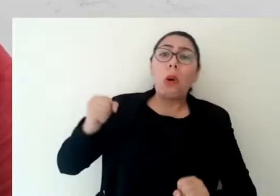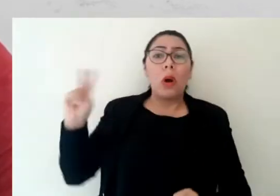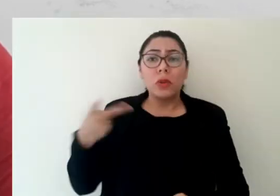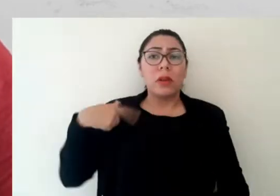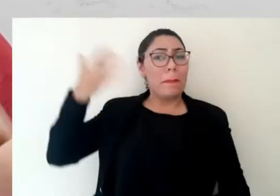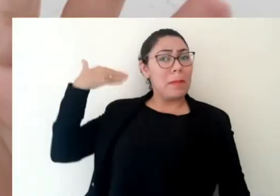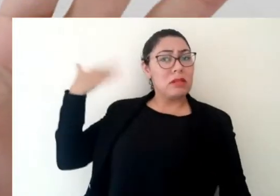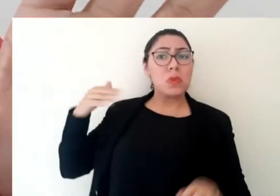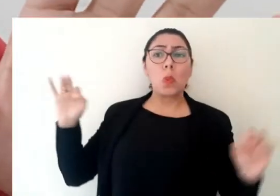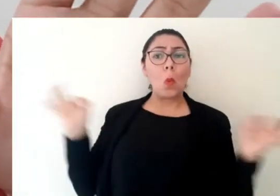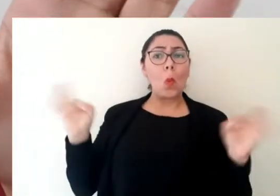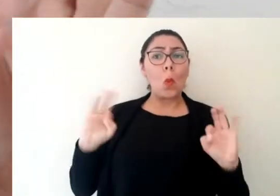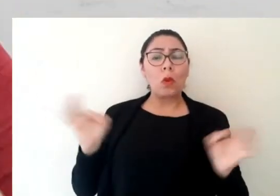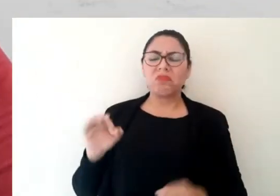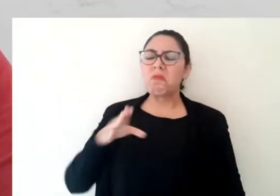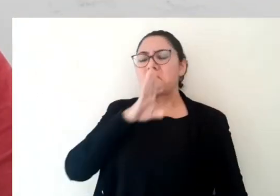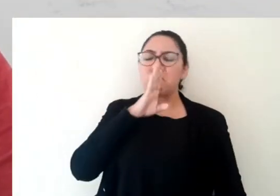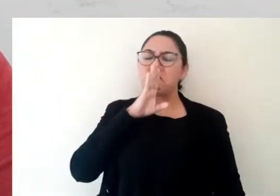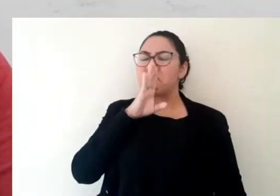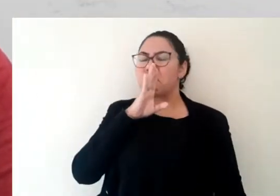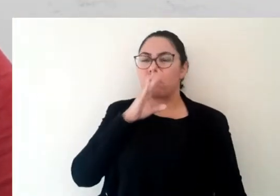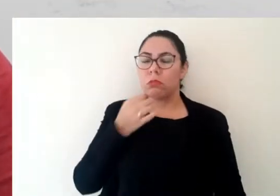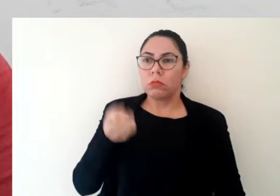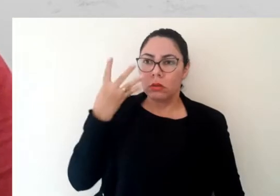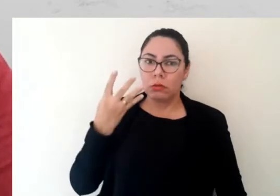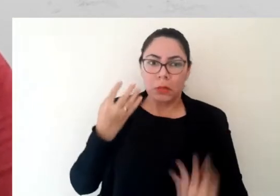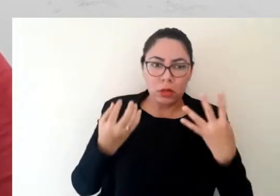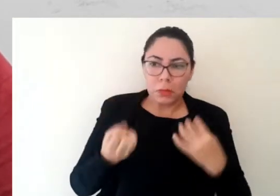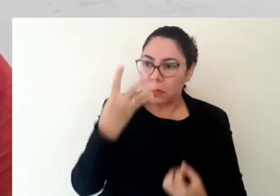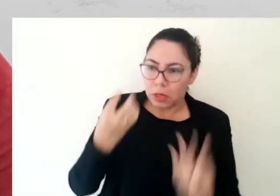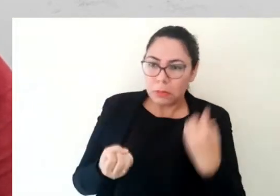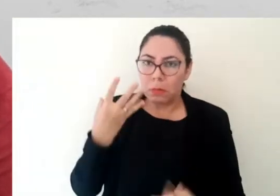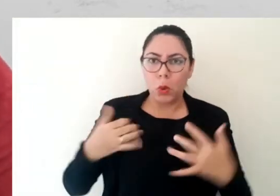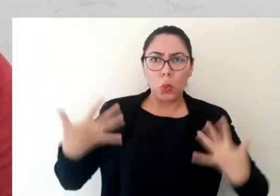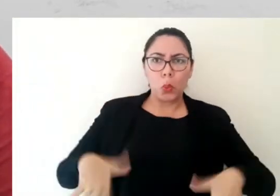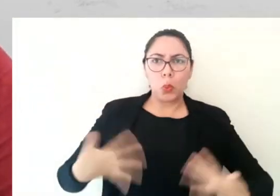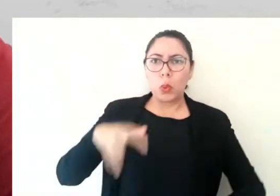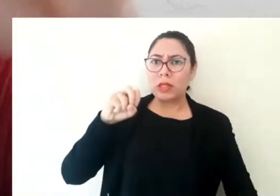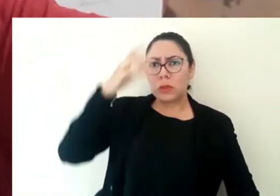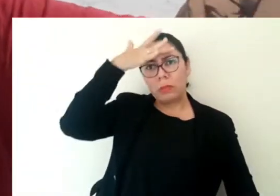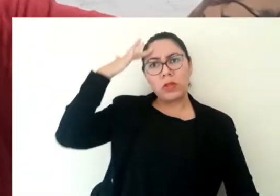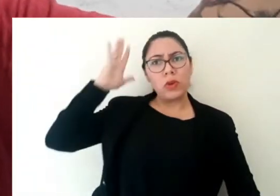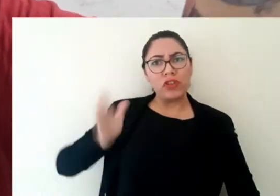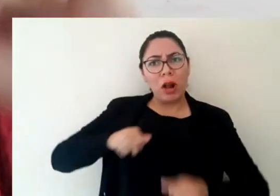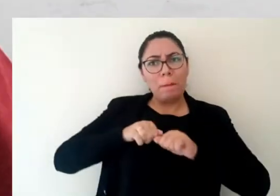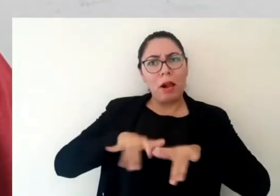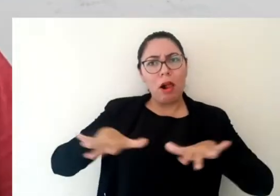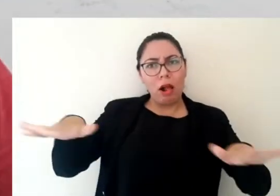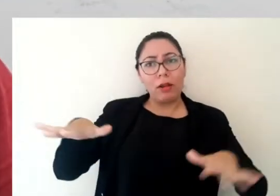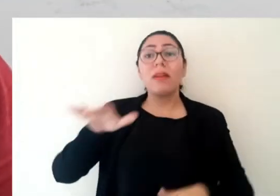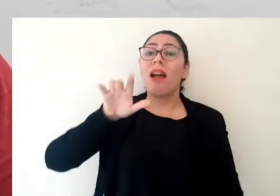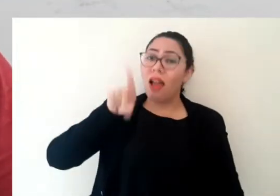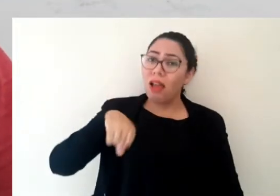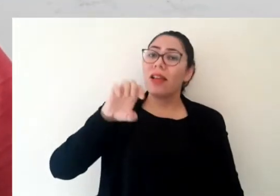região. Por exemplo, a gente esperava que tivessem 0 casos ao longo do ano, ou seja, a doença não tinha naquela região. E a gente tem 50 casos, eu